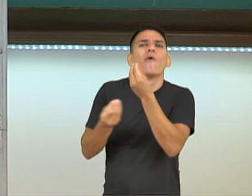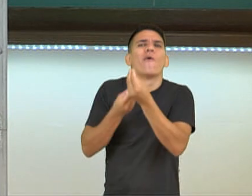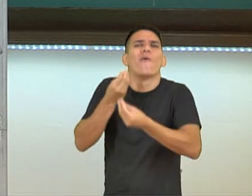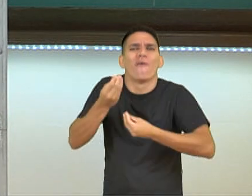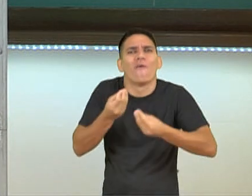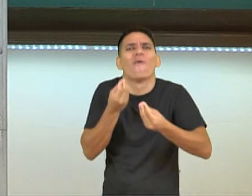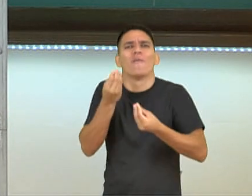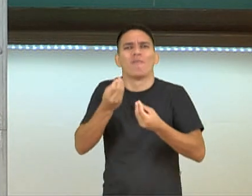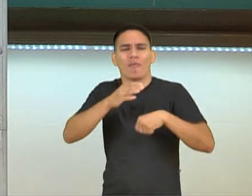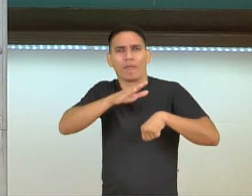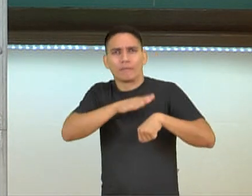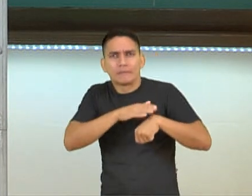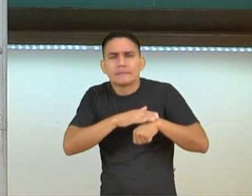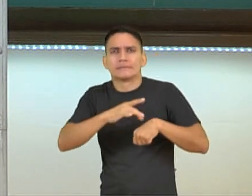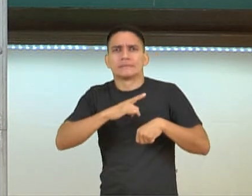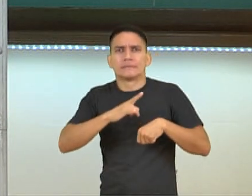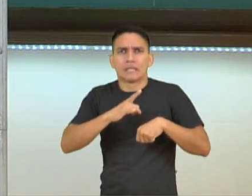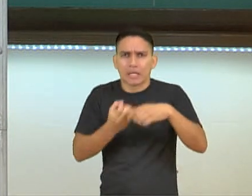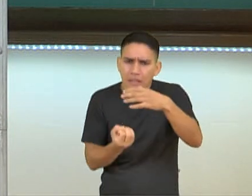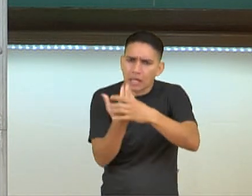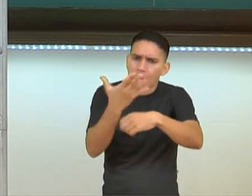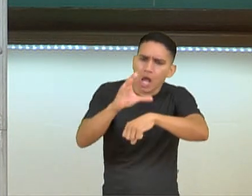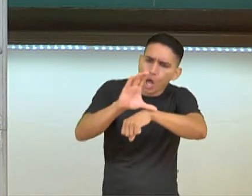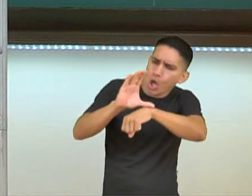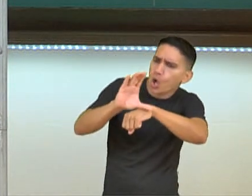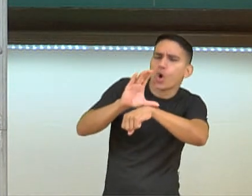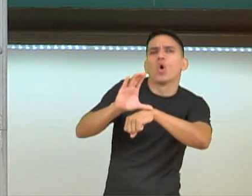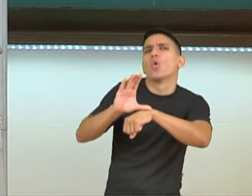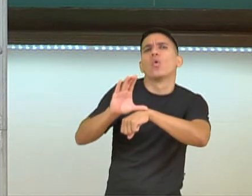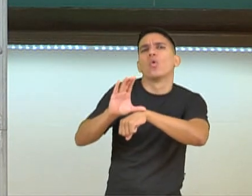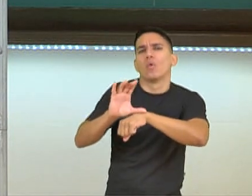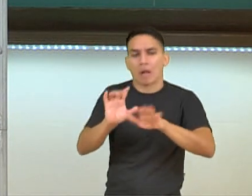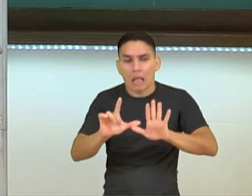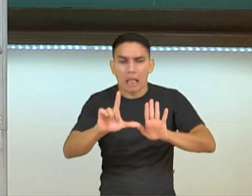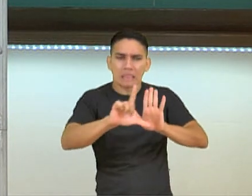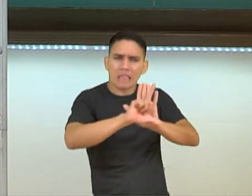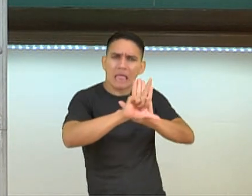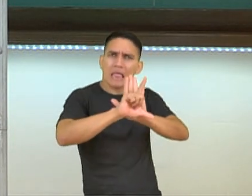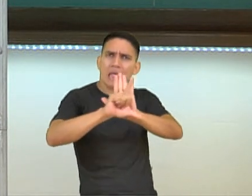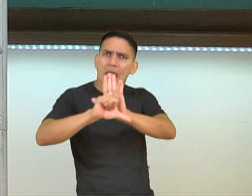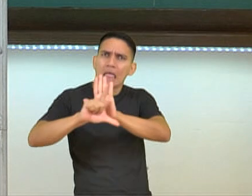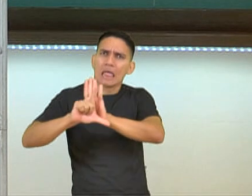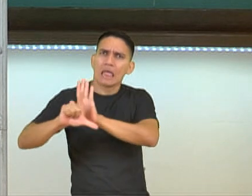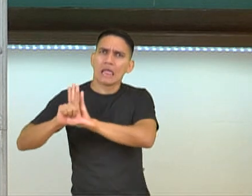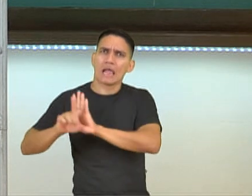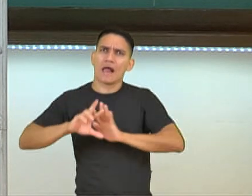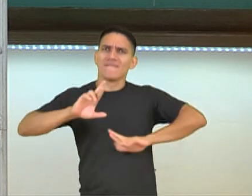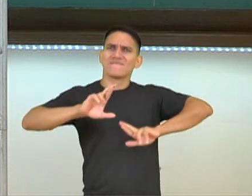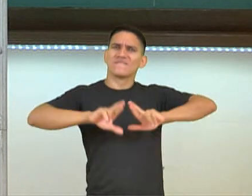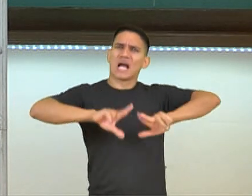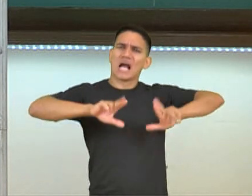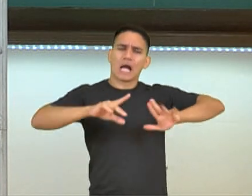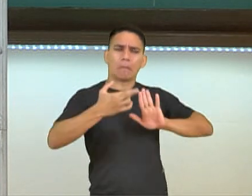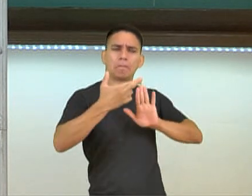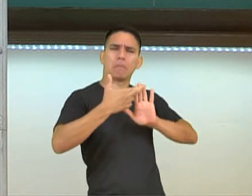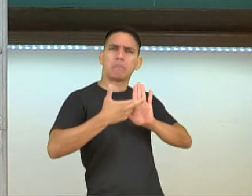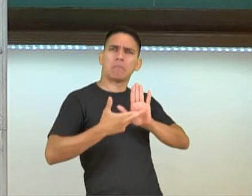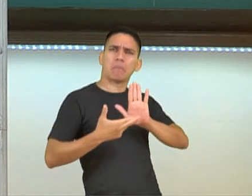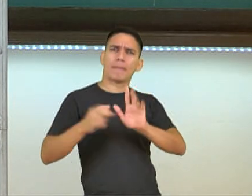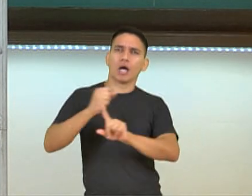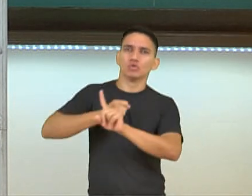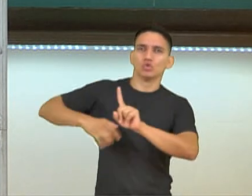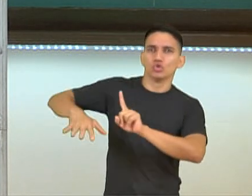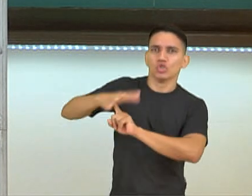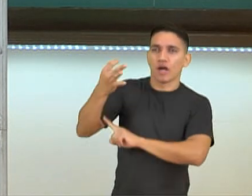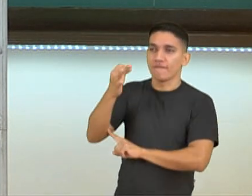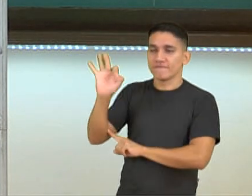que, através de uma constituição, há várias leis, várias regras, a sociedade francesa ali do